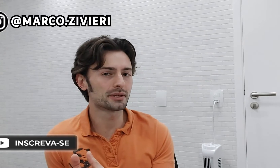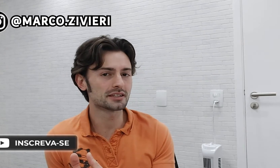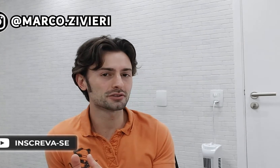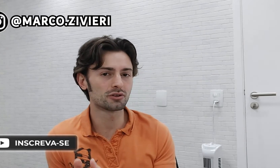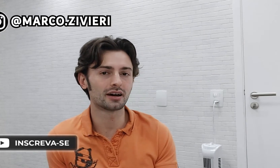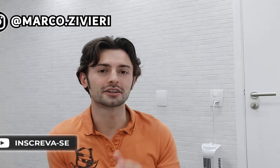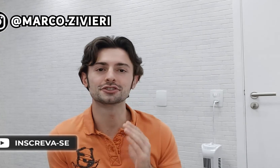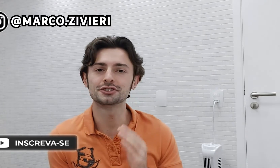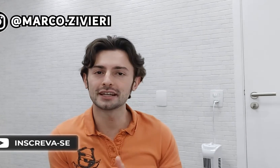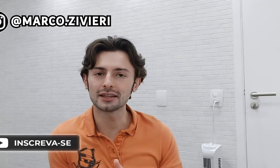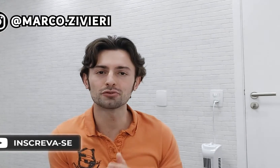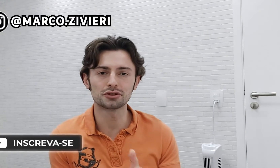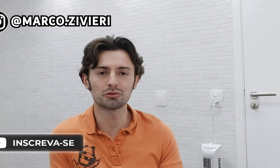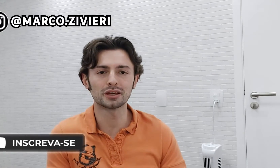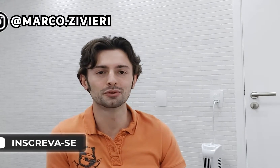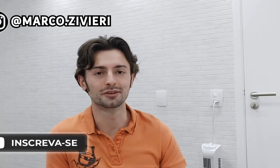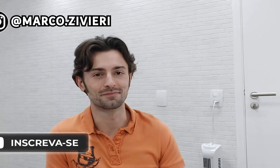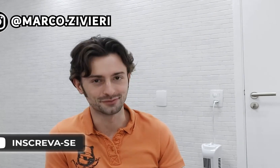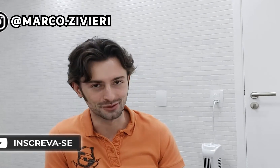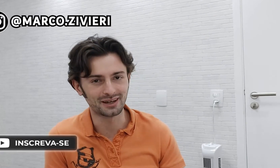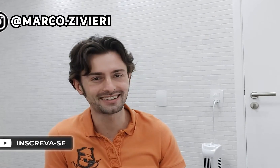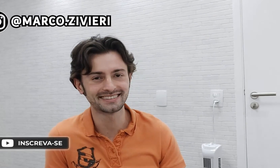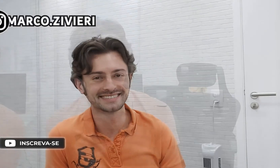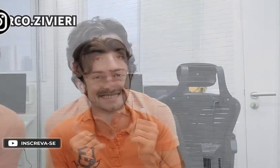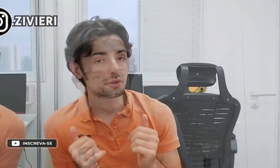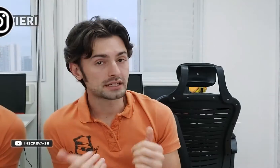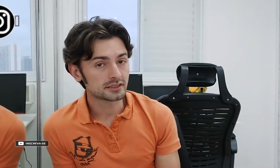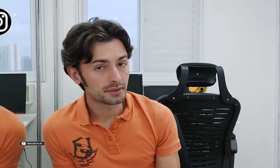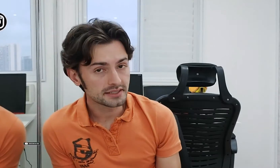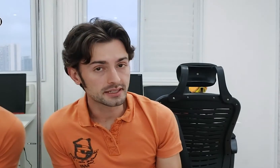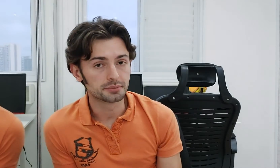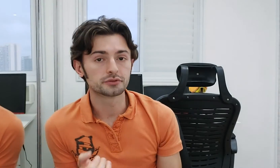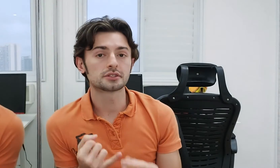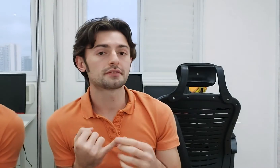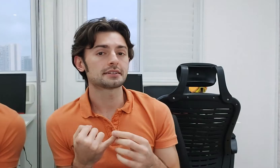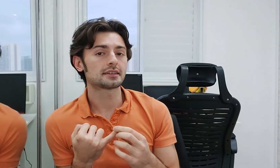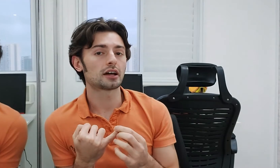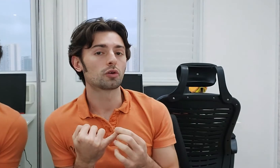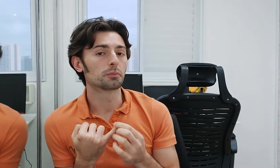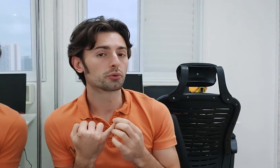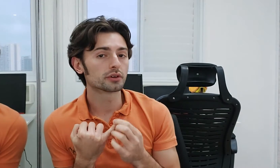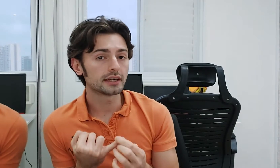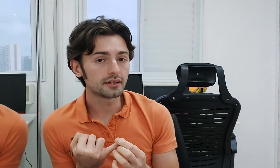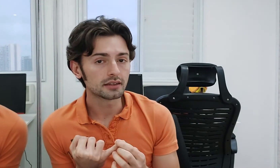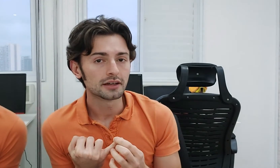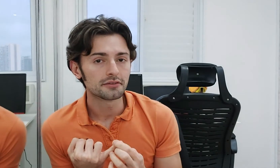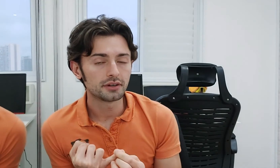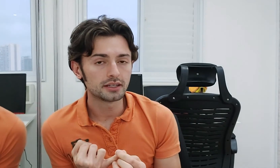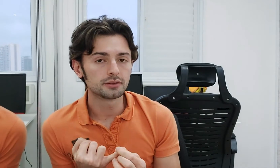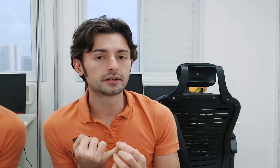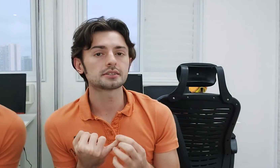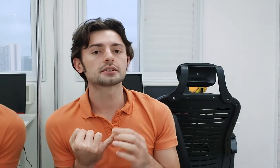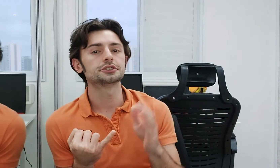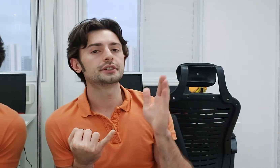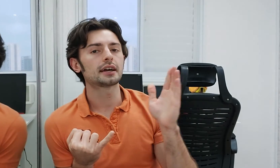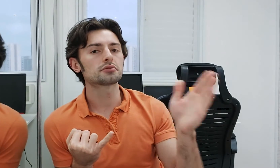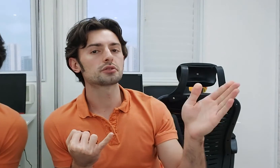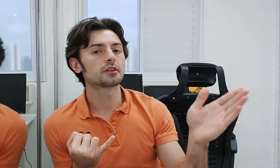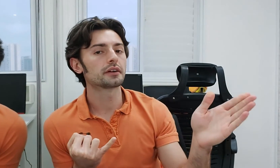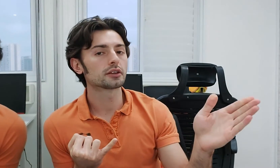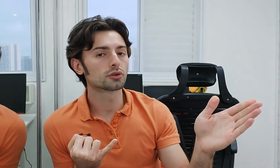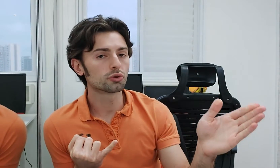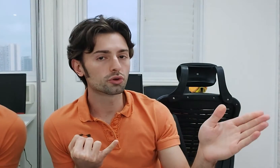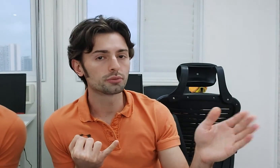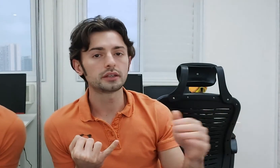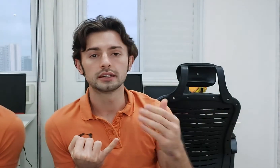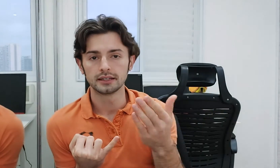sem precisar do celular, direto no seu computador. Vamos lá? O processo é bem simples, você vai instalar o plugin de libras direto